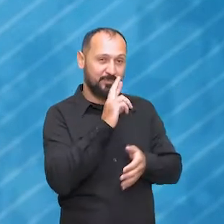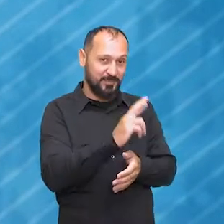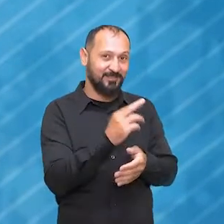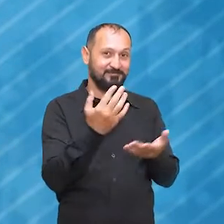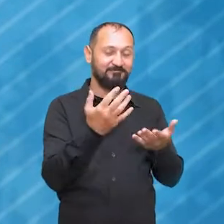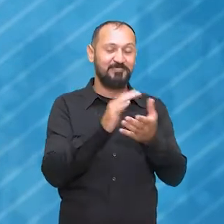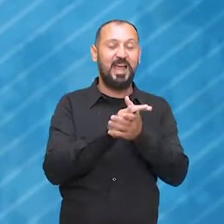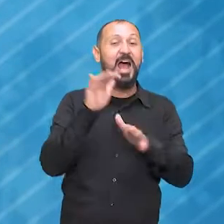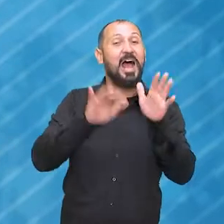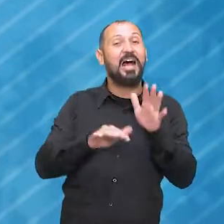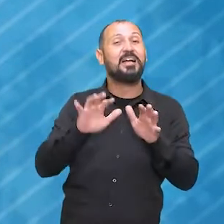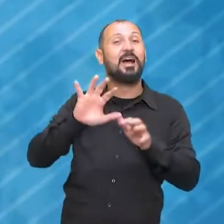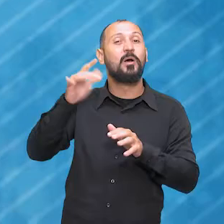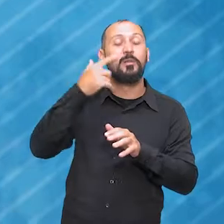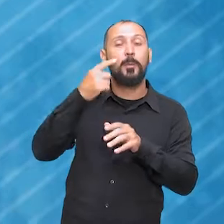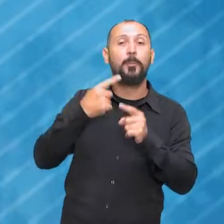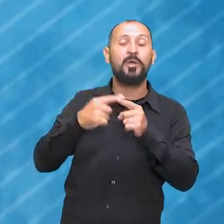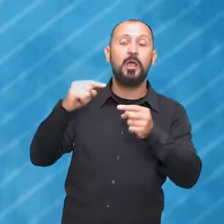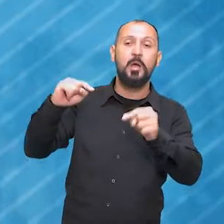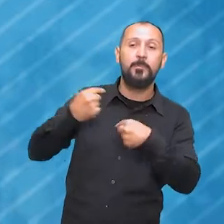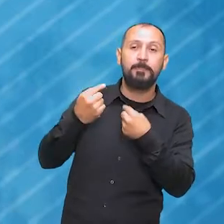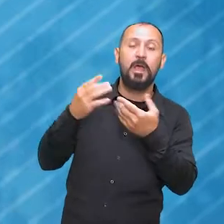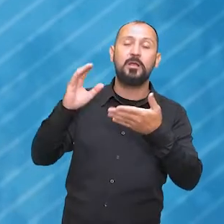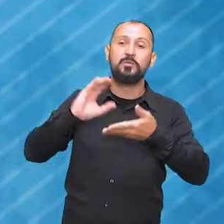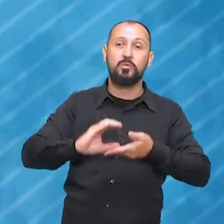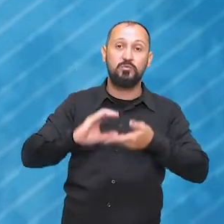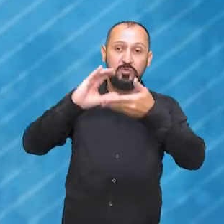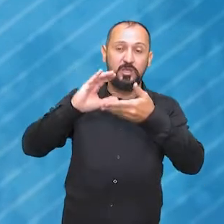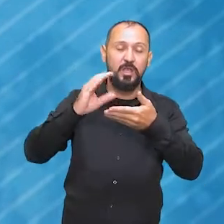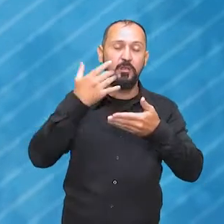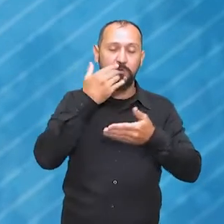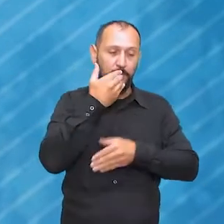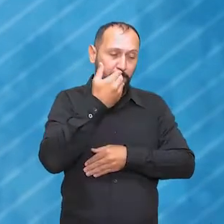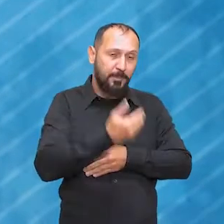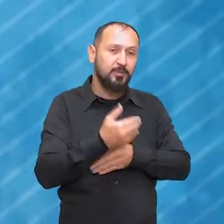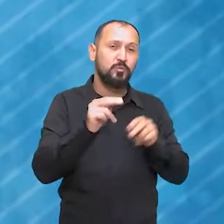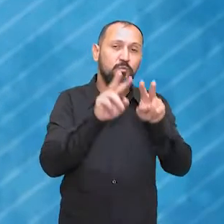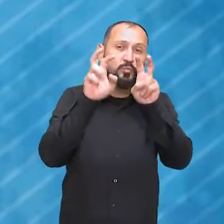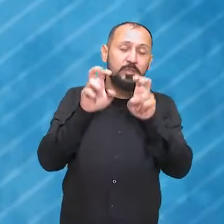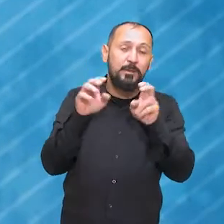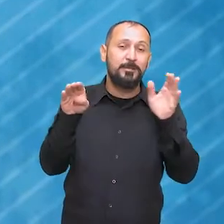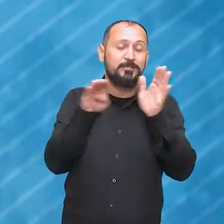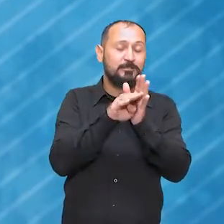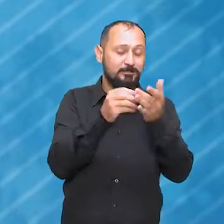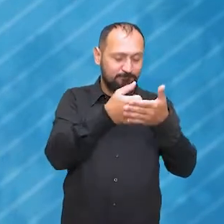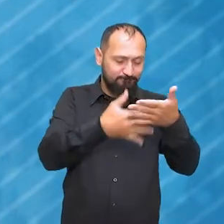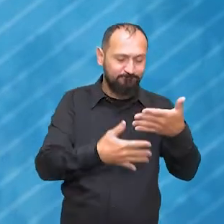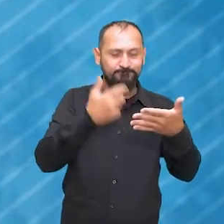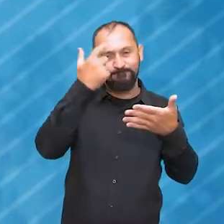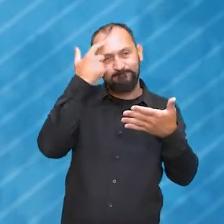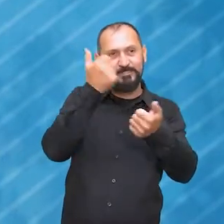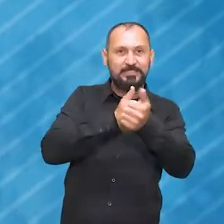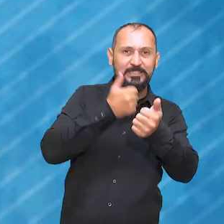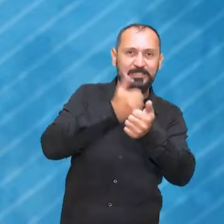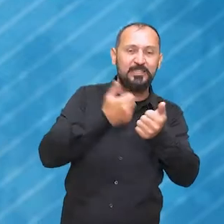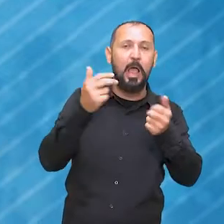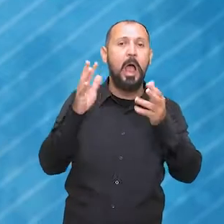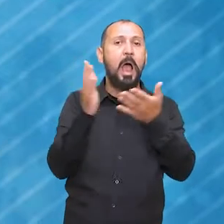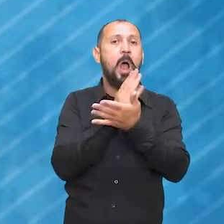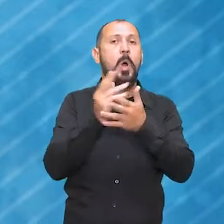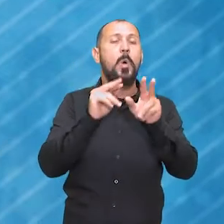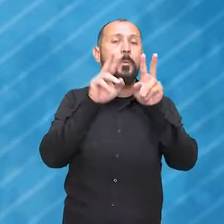pergunta, ele se dá muitas das vezes provocados ou pelo Conselho Seccional, como uma matéria que chega no Conselho para